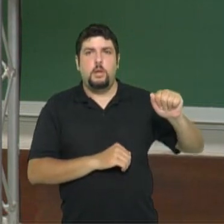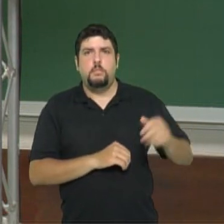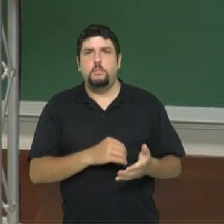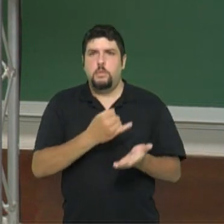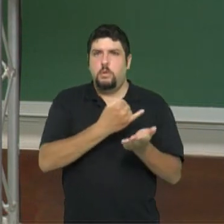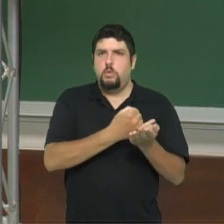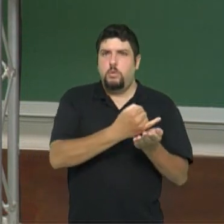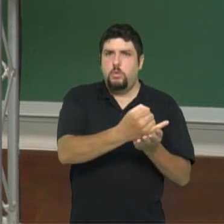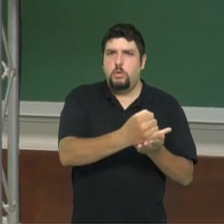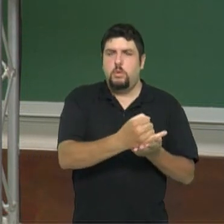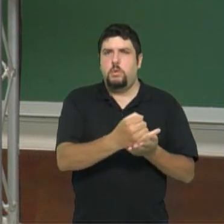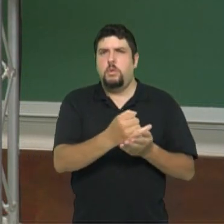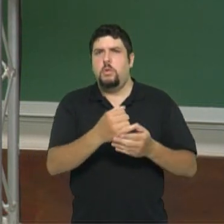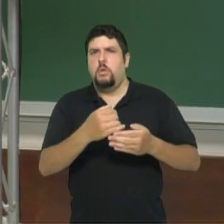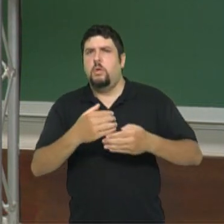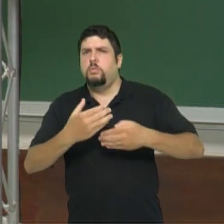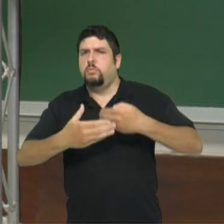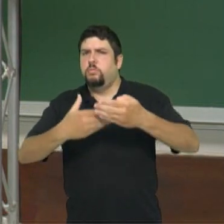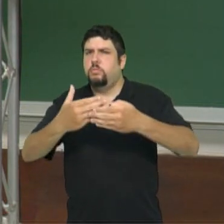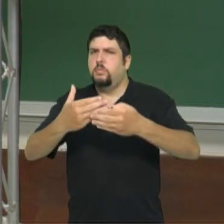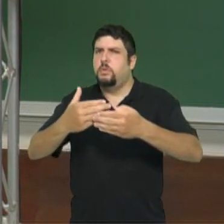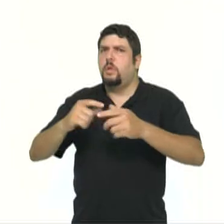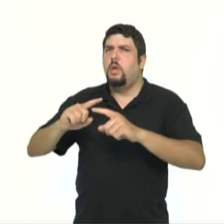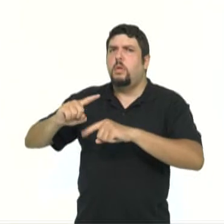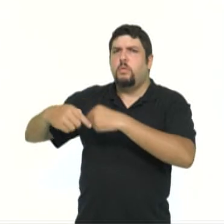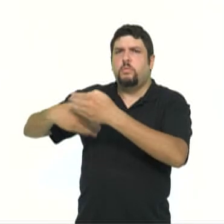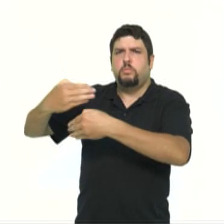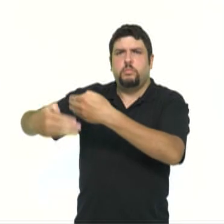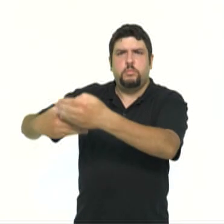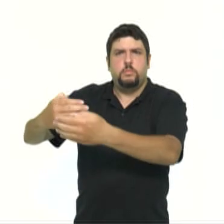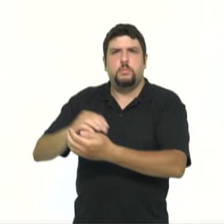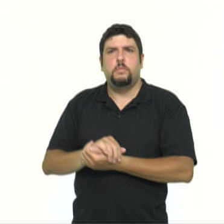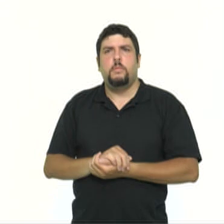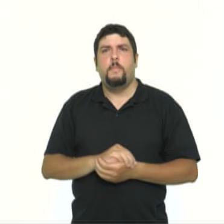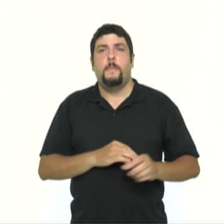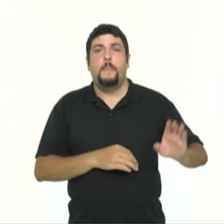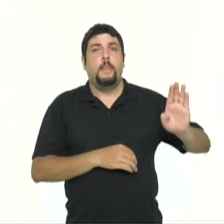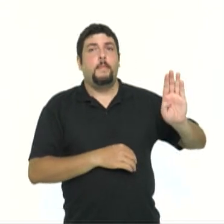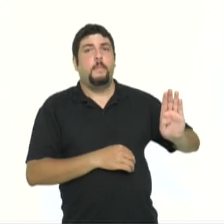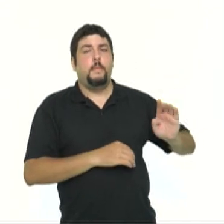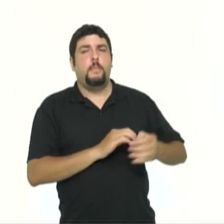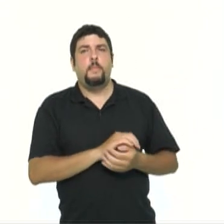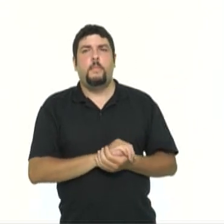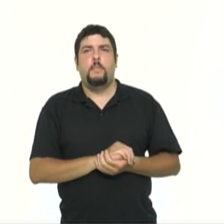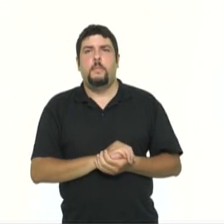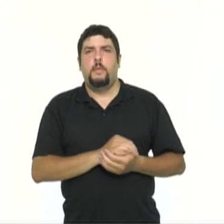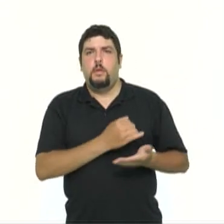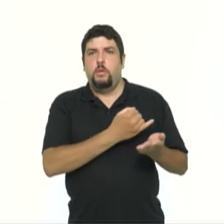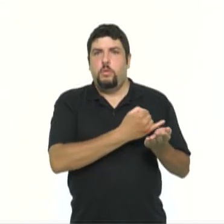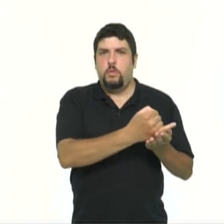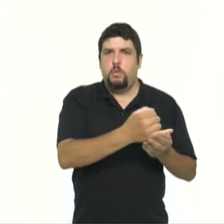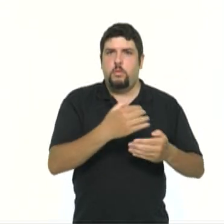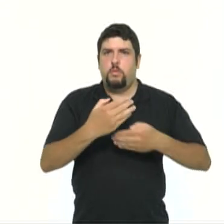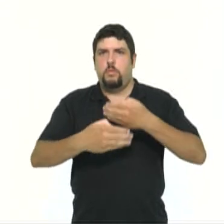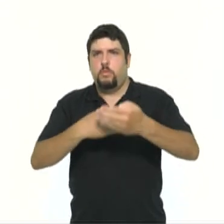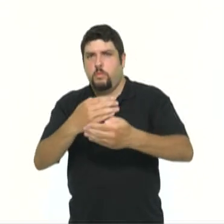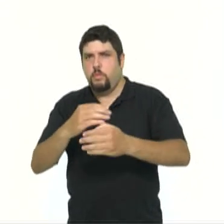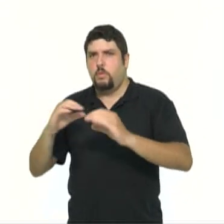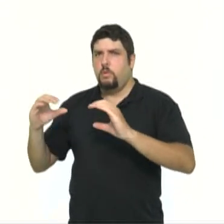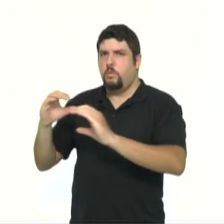Introdução, enredo e desenvolvimento. B. Introdução, desenvolvimento e